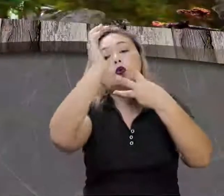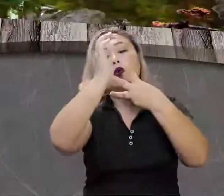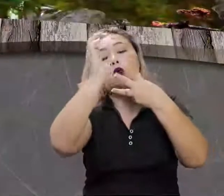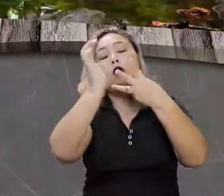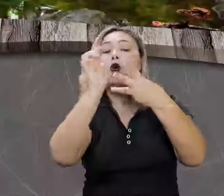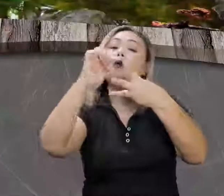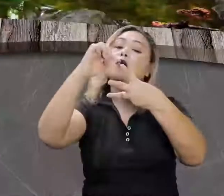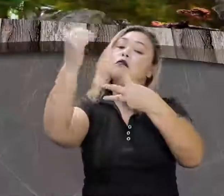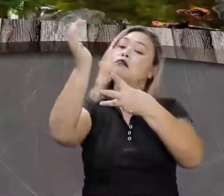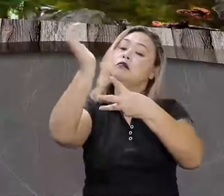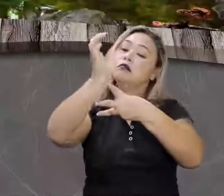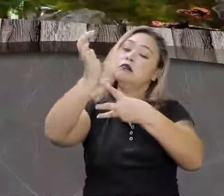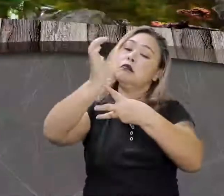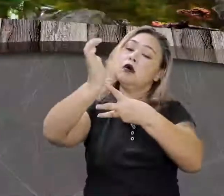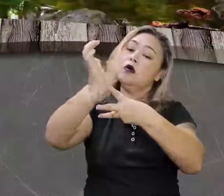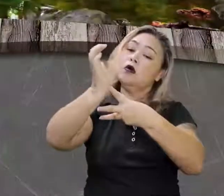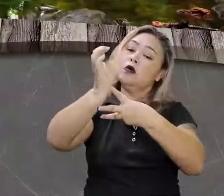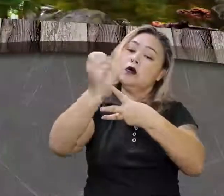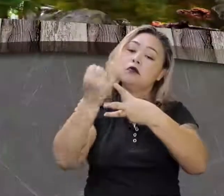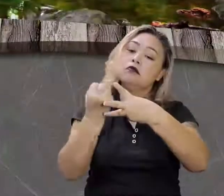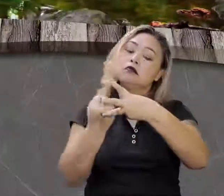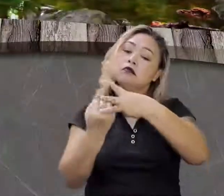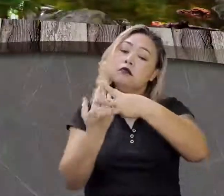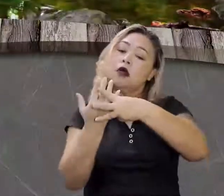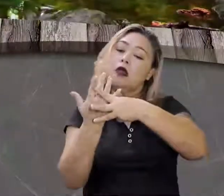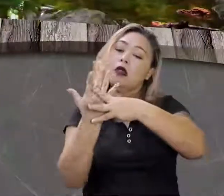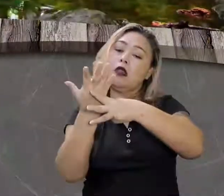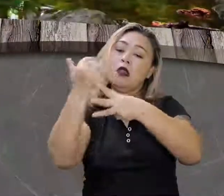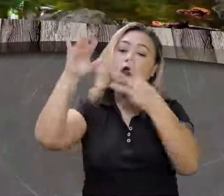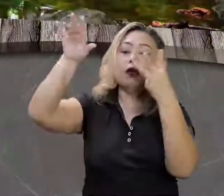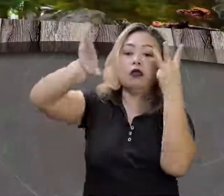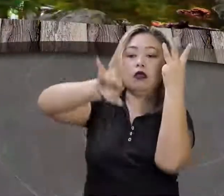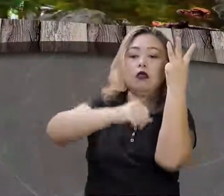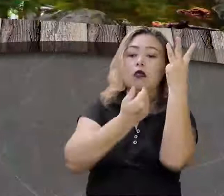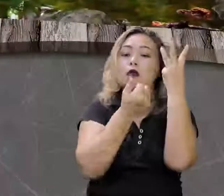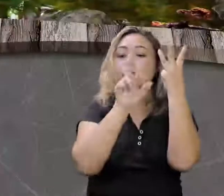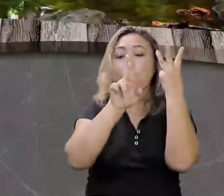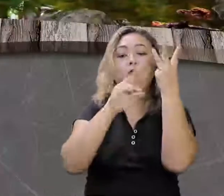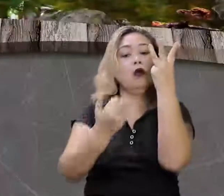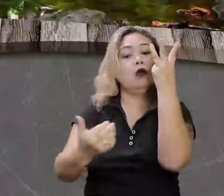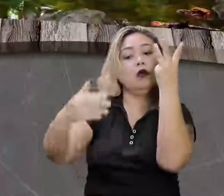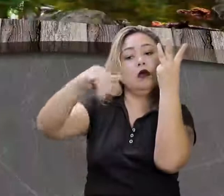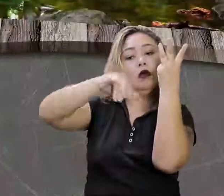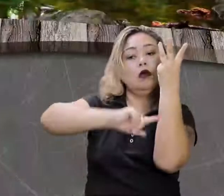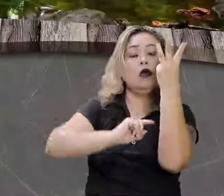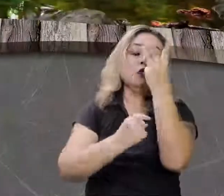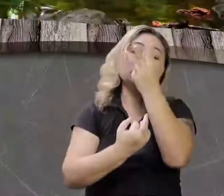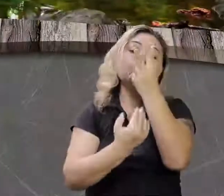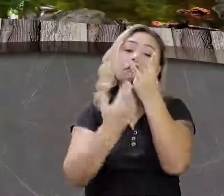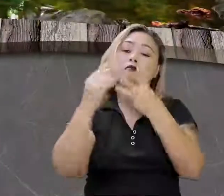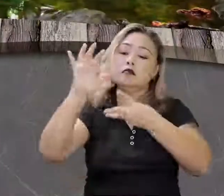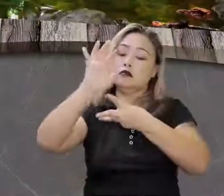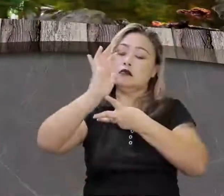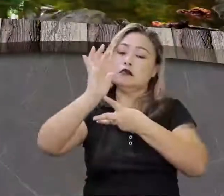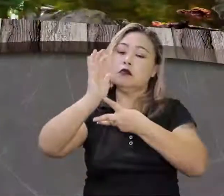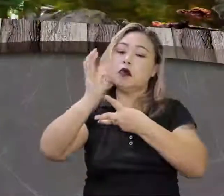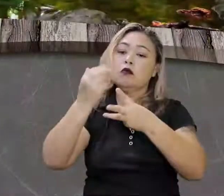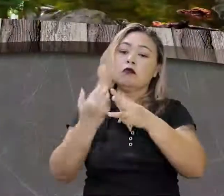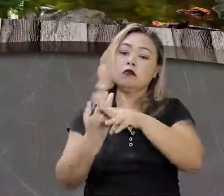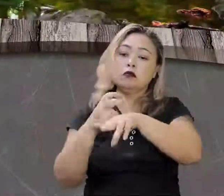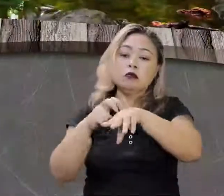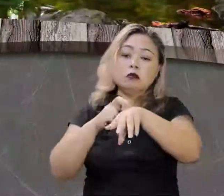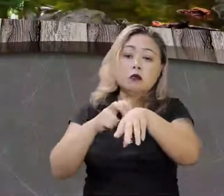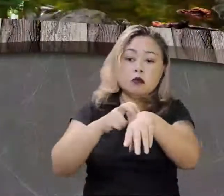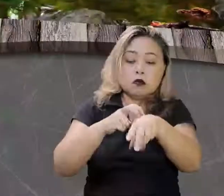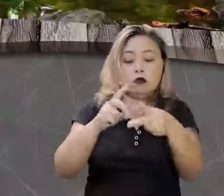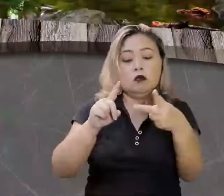Então, o primeiro nível vai já começar com os que realizam fotossíntese ou quimiossíntese. São os produtores. A